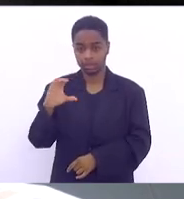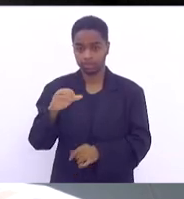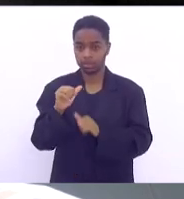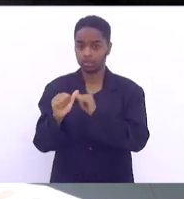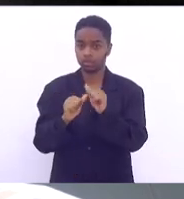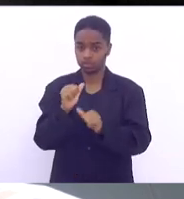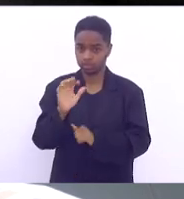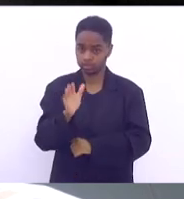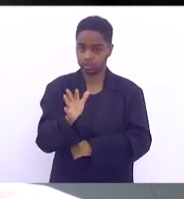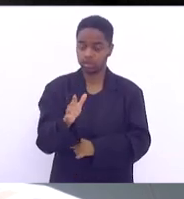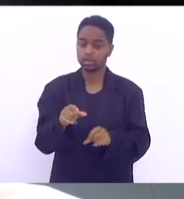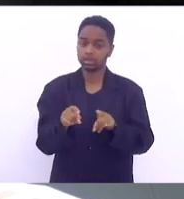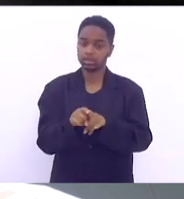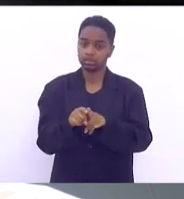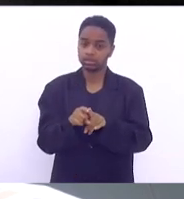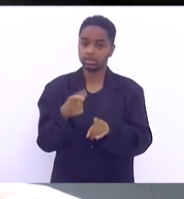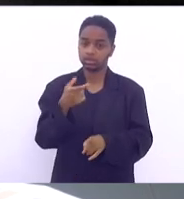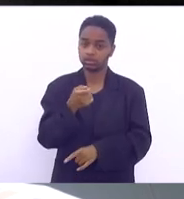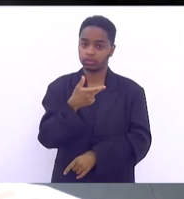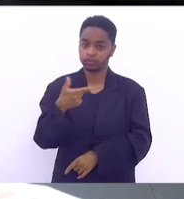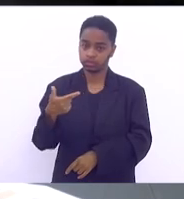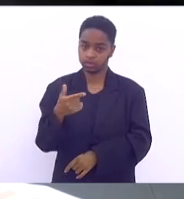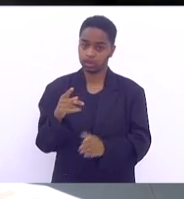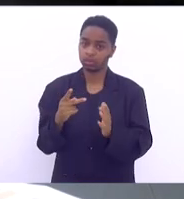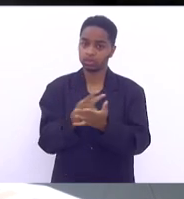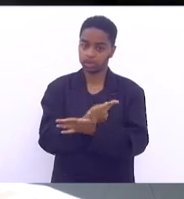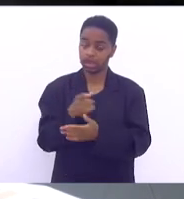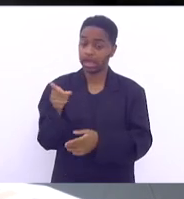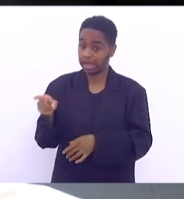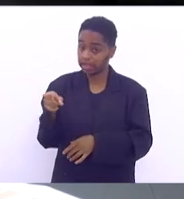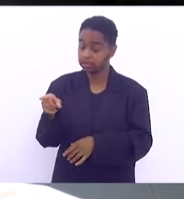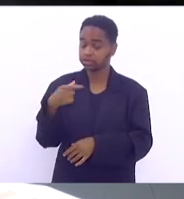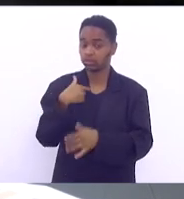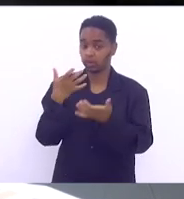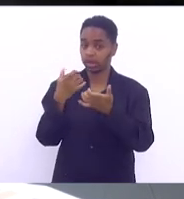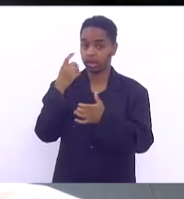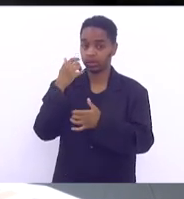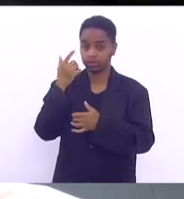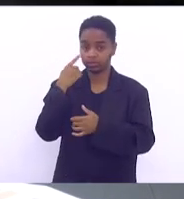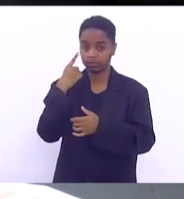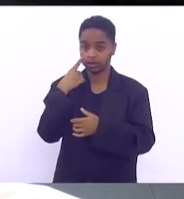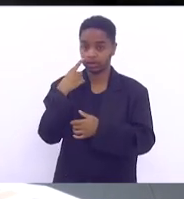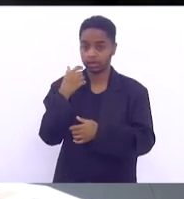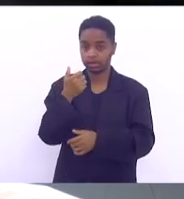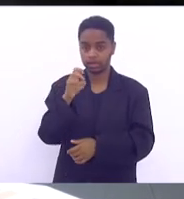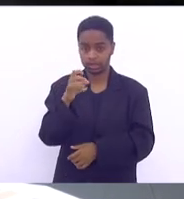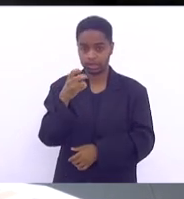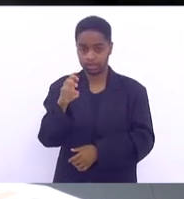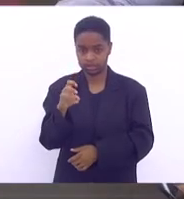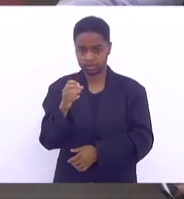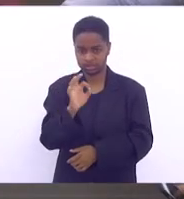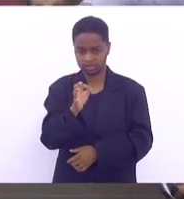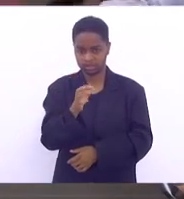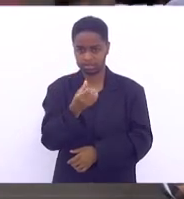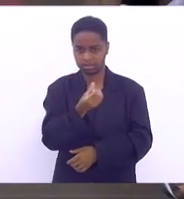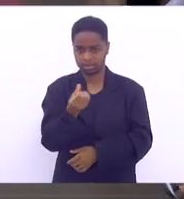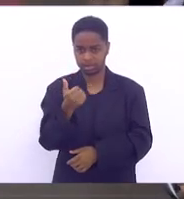alterou, inclusive, no ano de 22. É esse que eu queria ver. É a lei 6615, que se referia ao deputado Cozzolino,